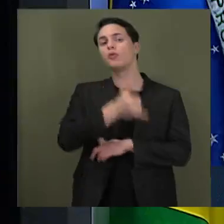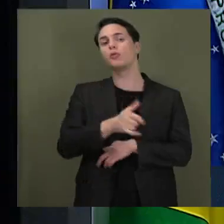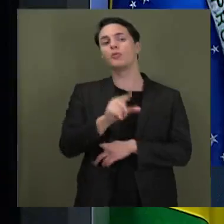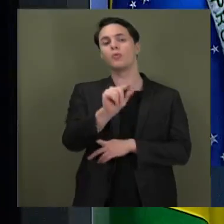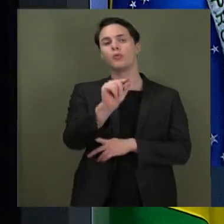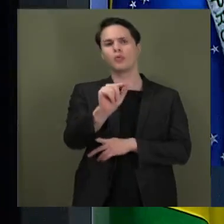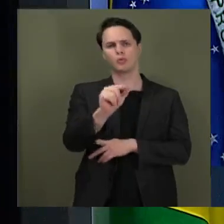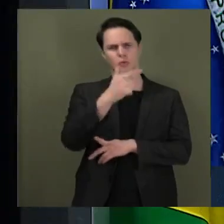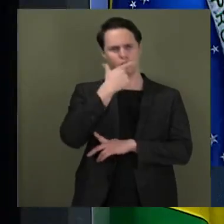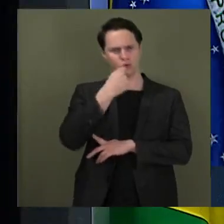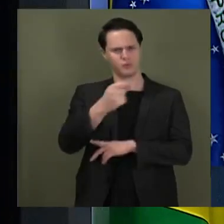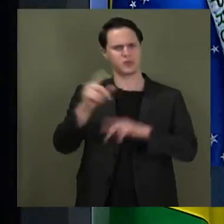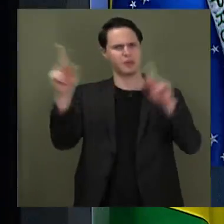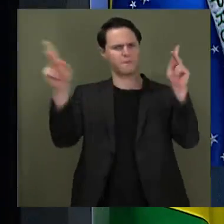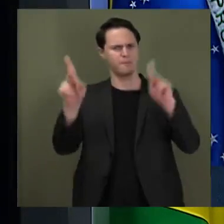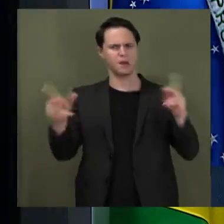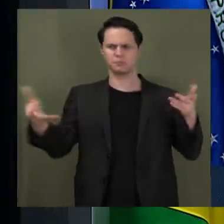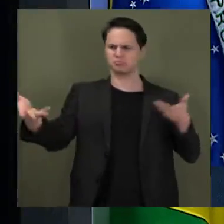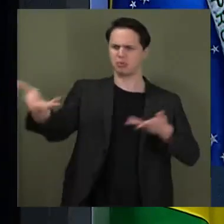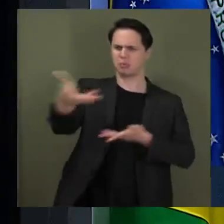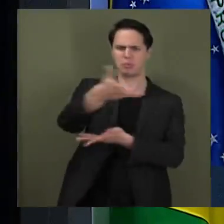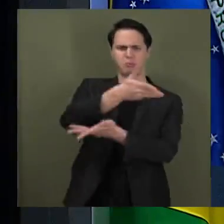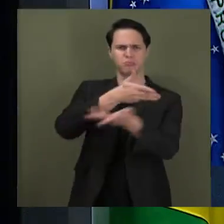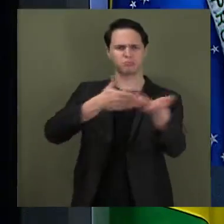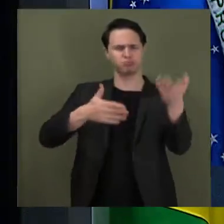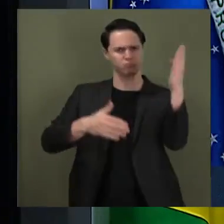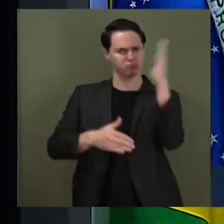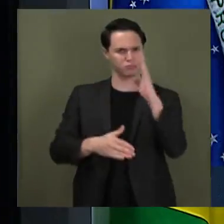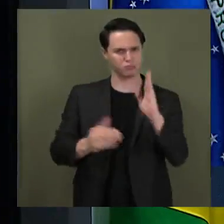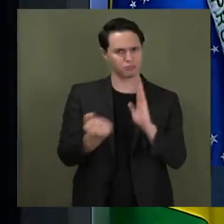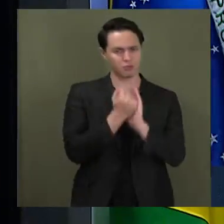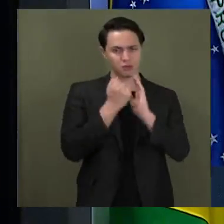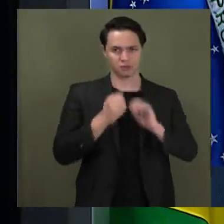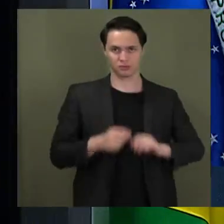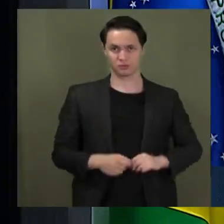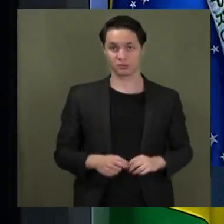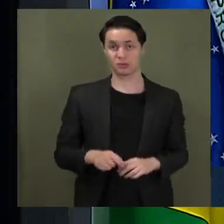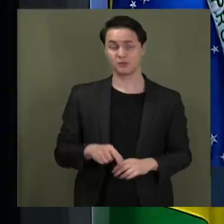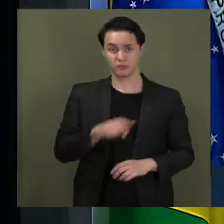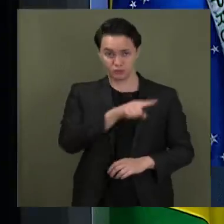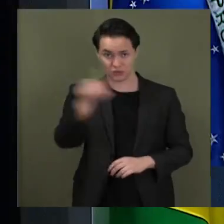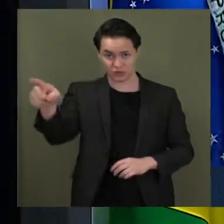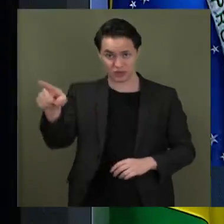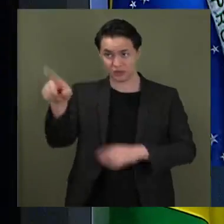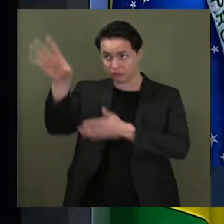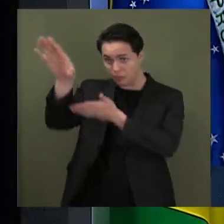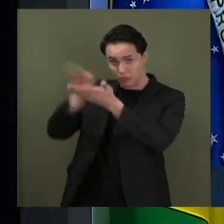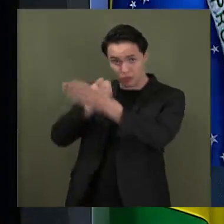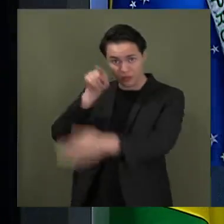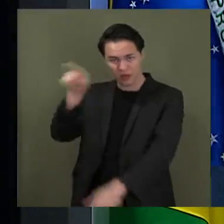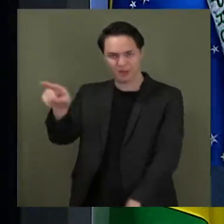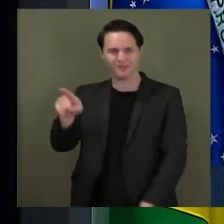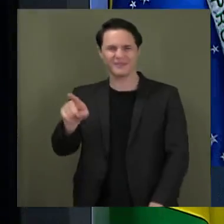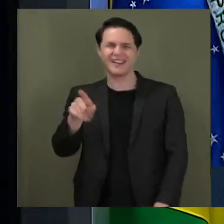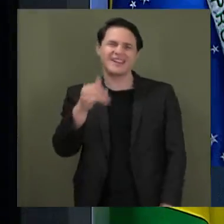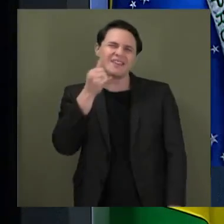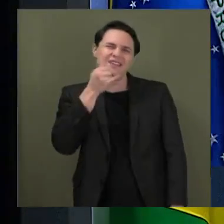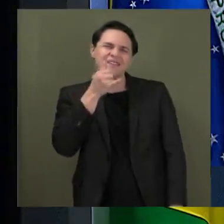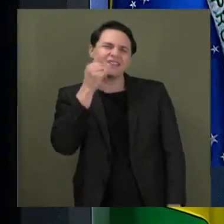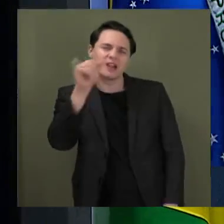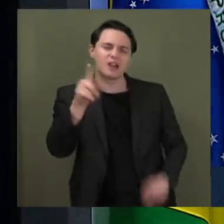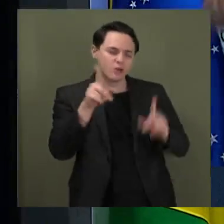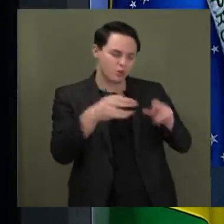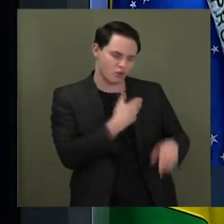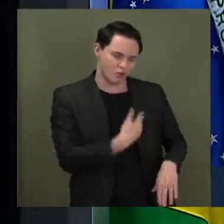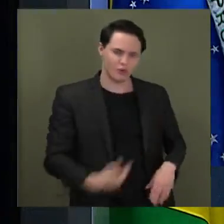Grande diplomata brasileiro. Deveriam se inspirar nele, para não ficar flertando hoje o governo Lula